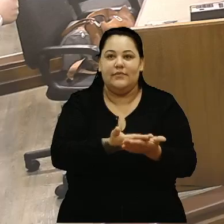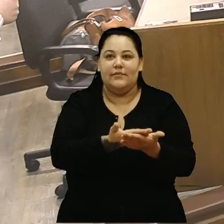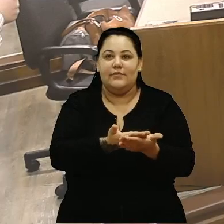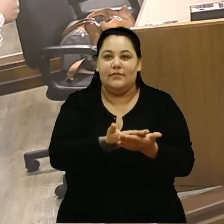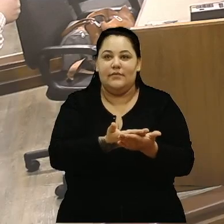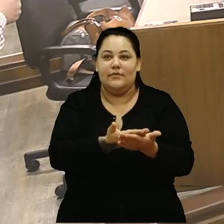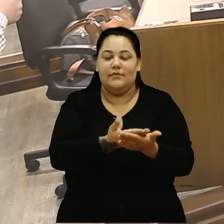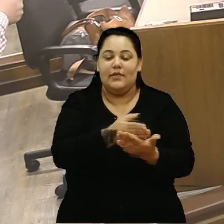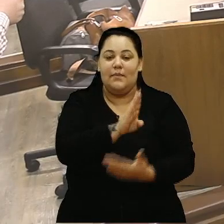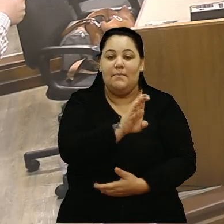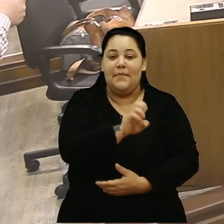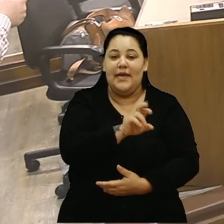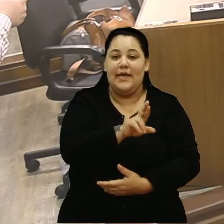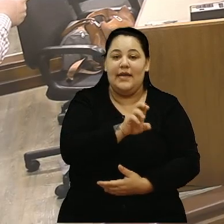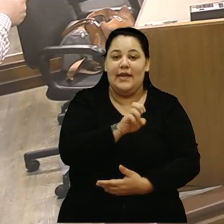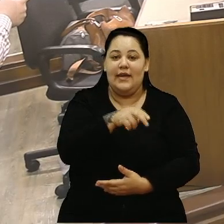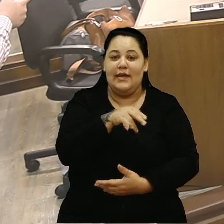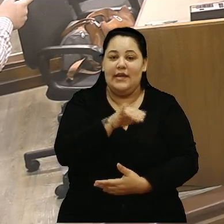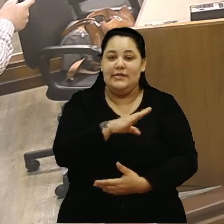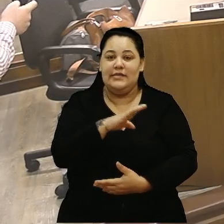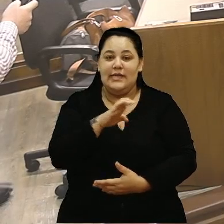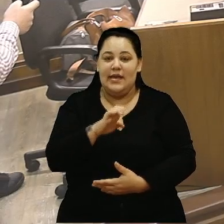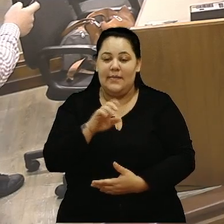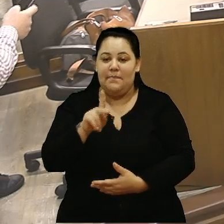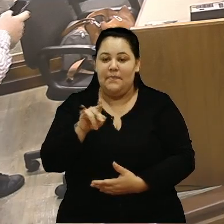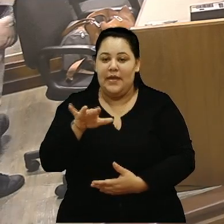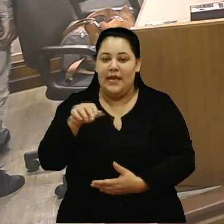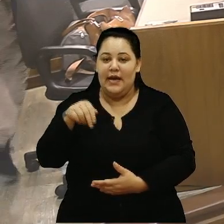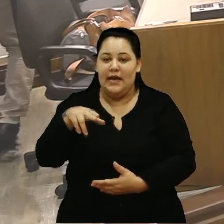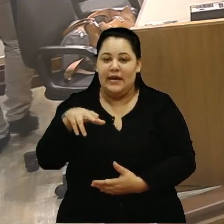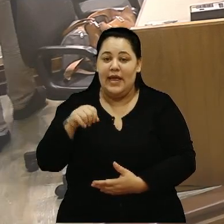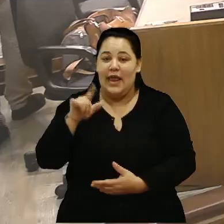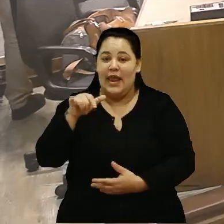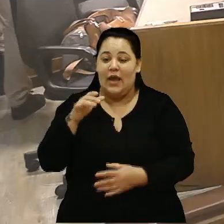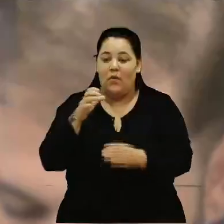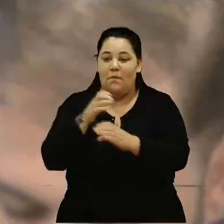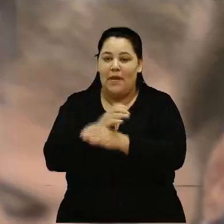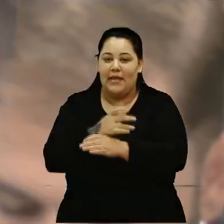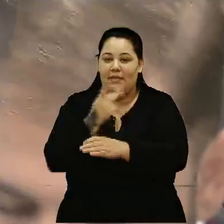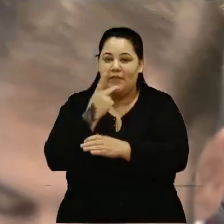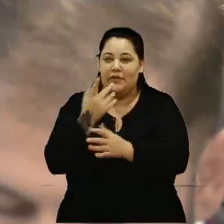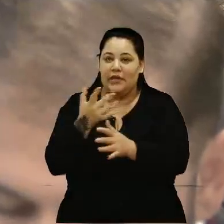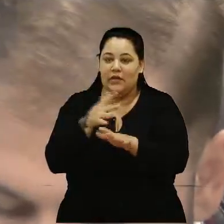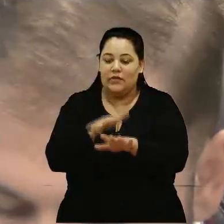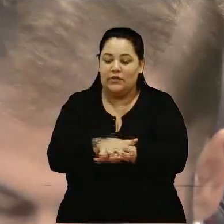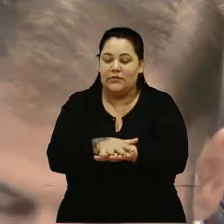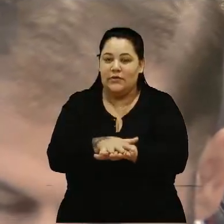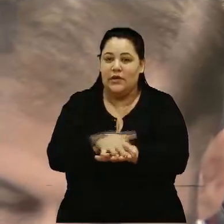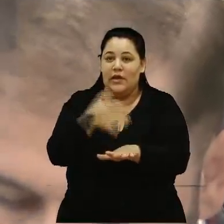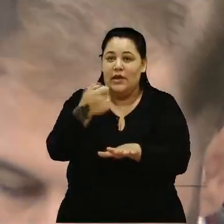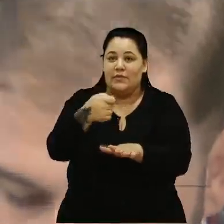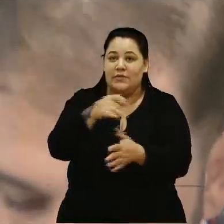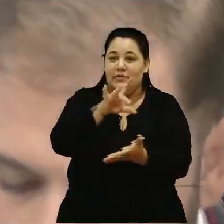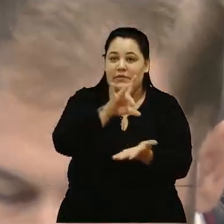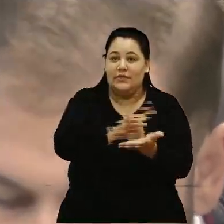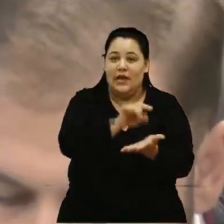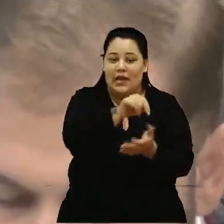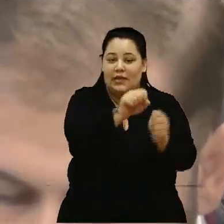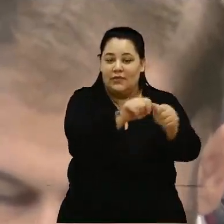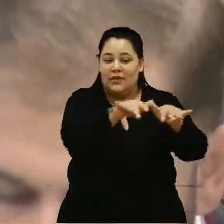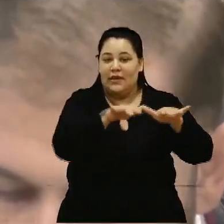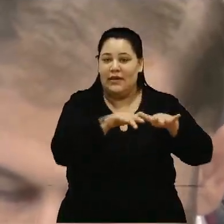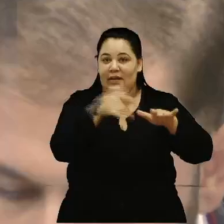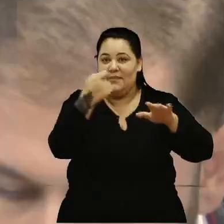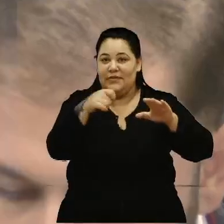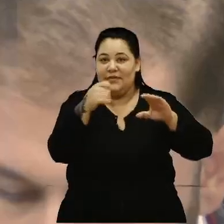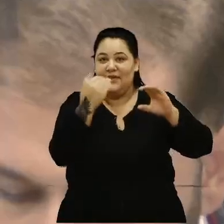Berenice Piana, ela é muito completa na questão da inclusão, mas ela precisa não só ser lida aqui no plenário, vereador Daniel, ela precisa ser enviada para o